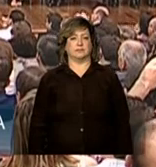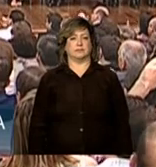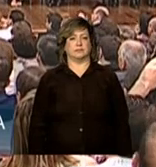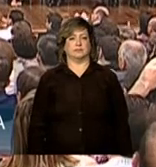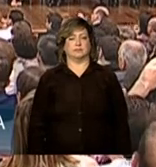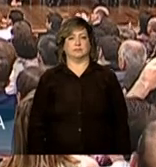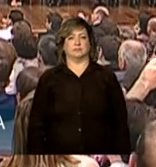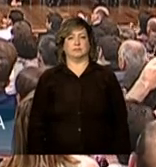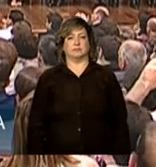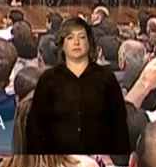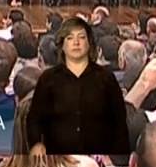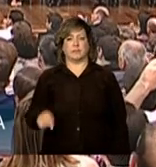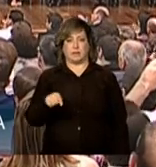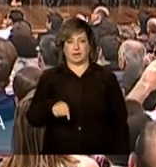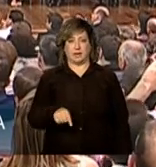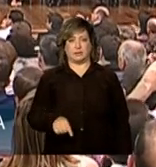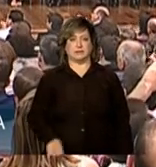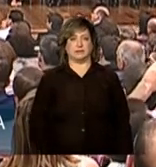E